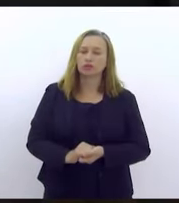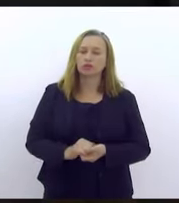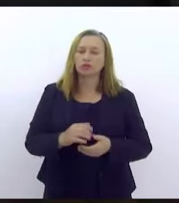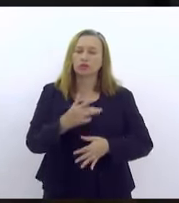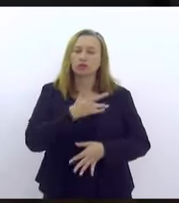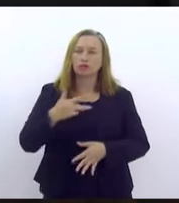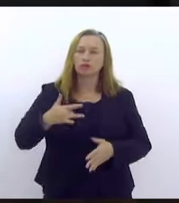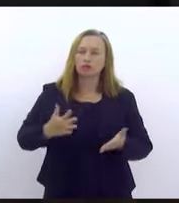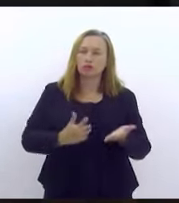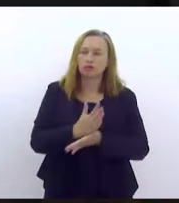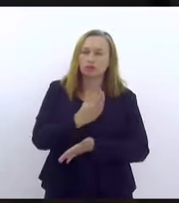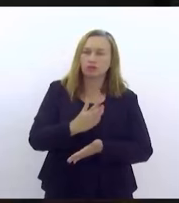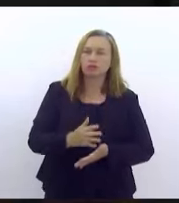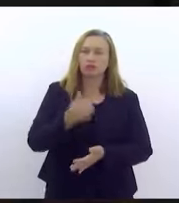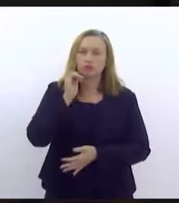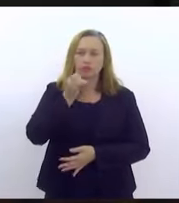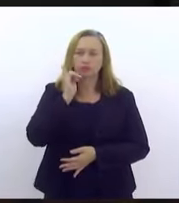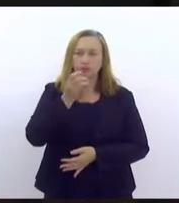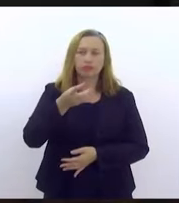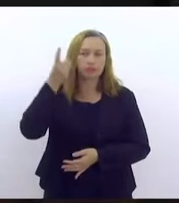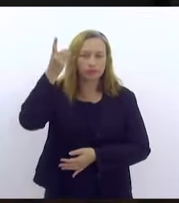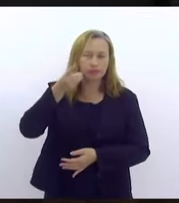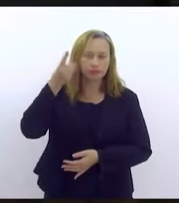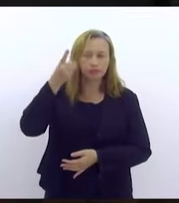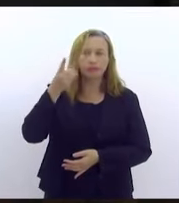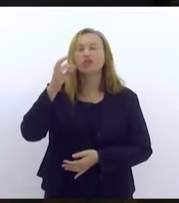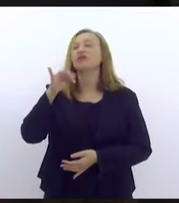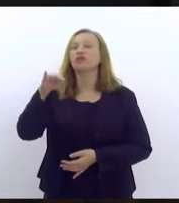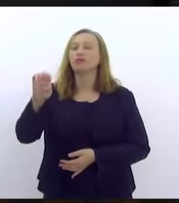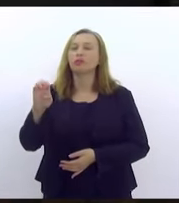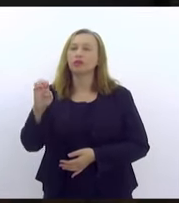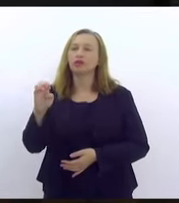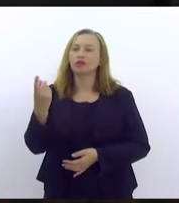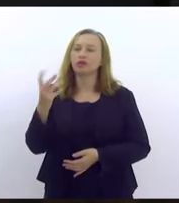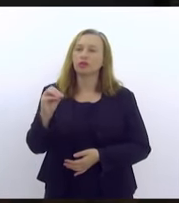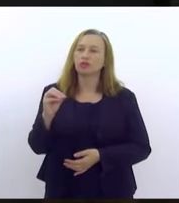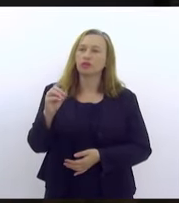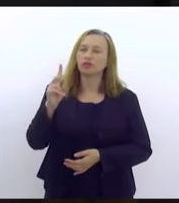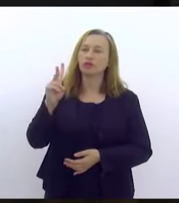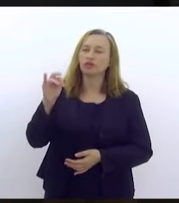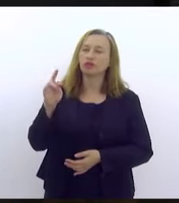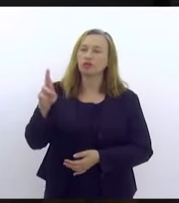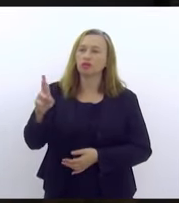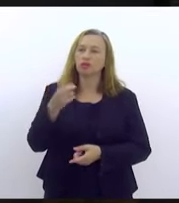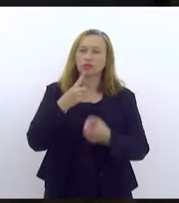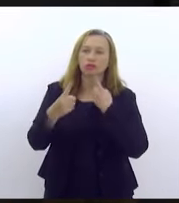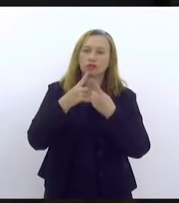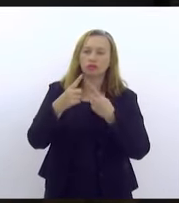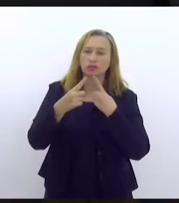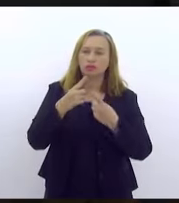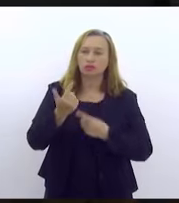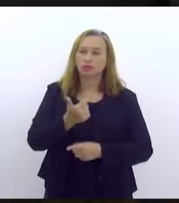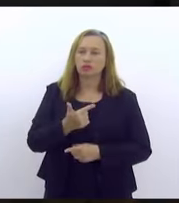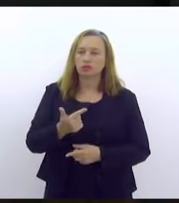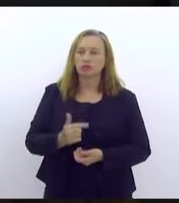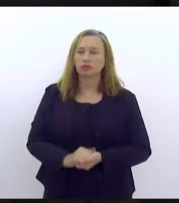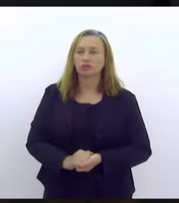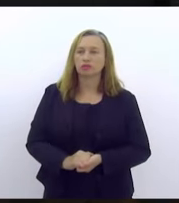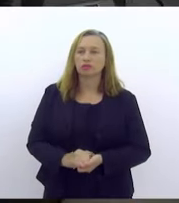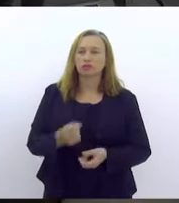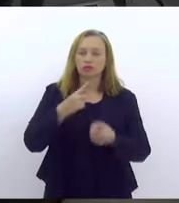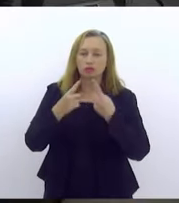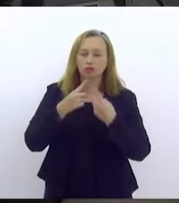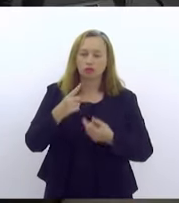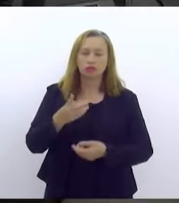Saúde favorável. Relatores, deputados Felipinho Raves e Vitor Júnior. Em discussão. Para discutir,